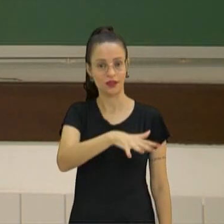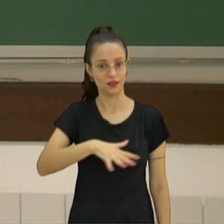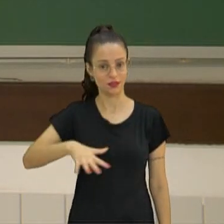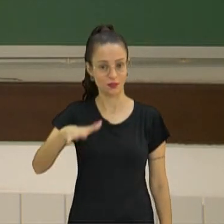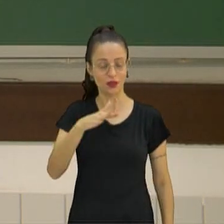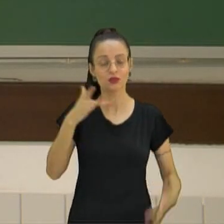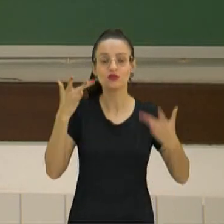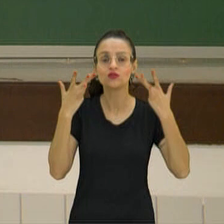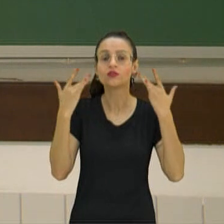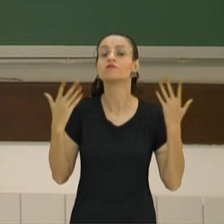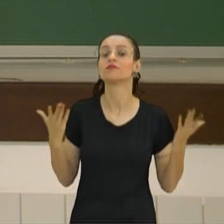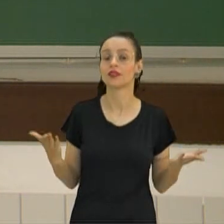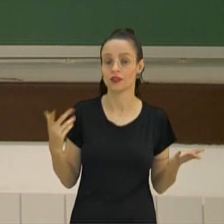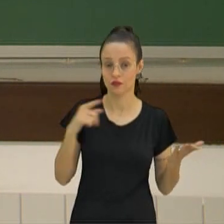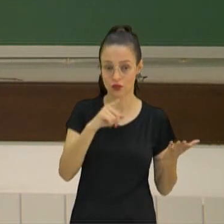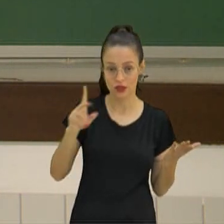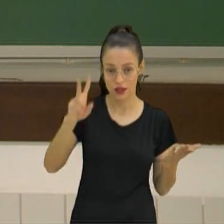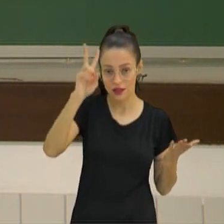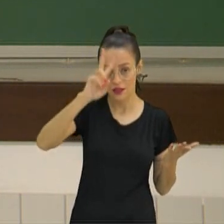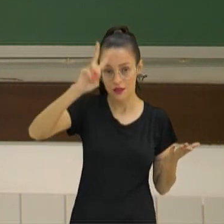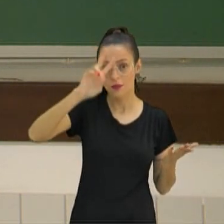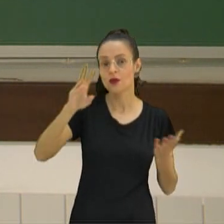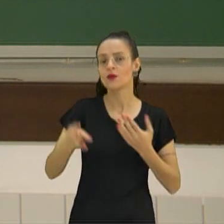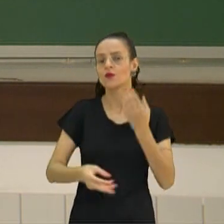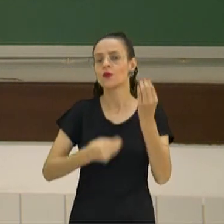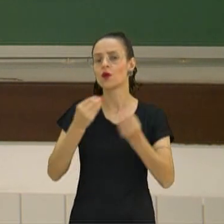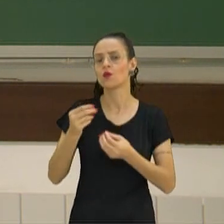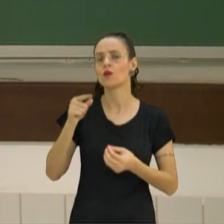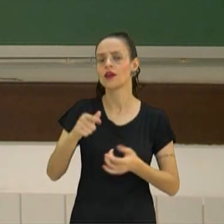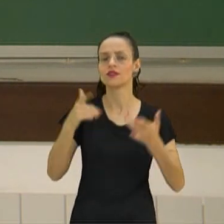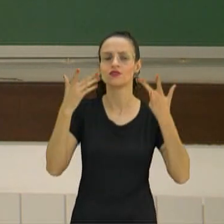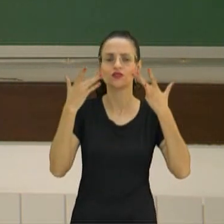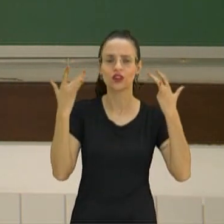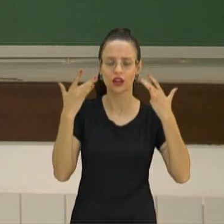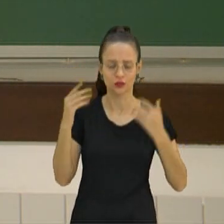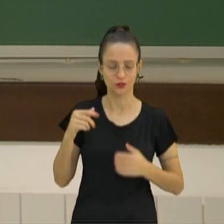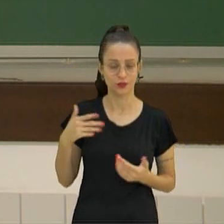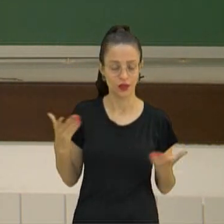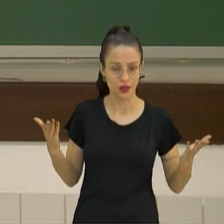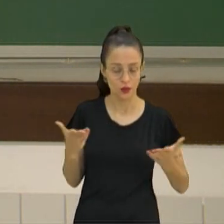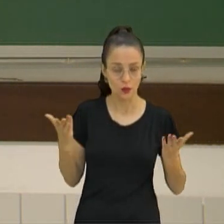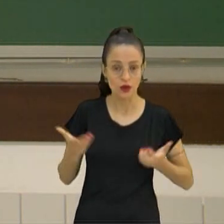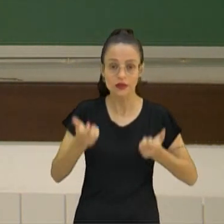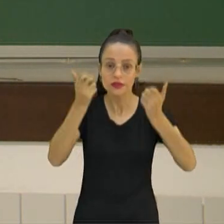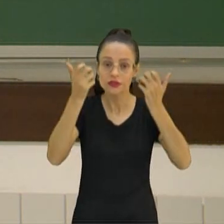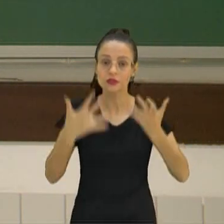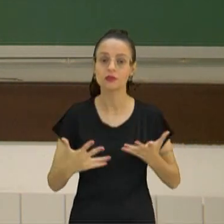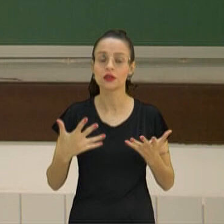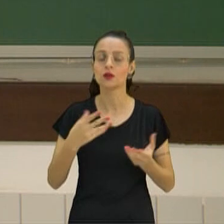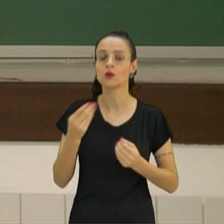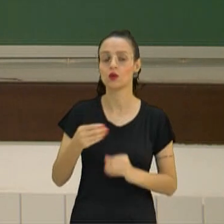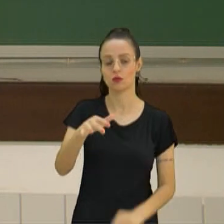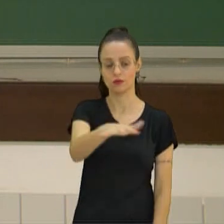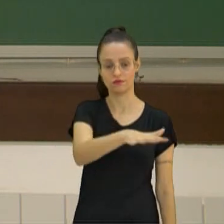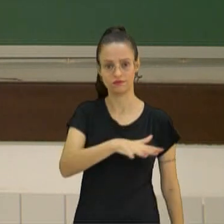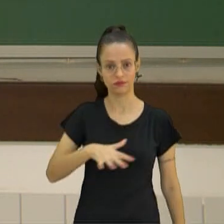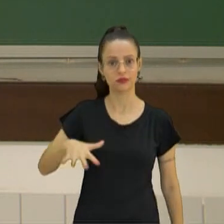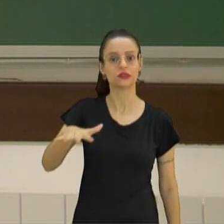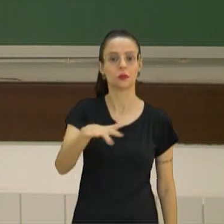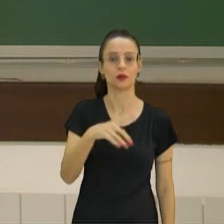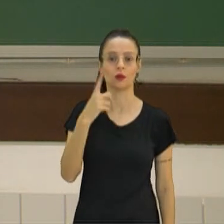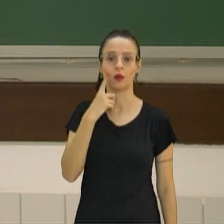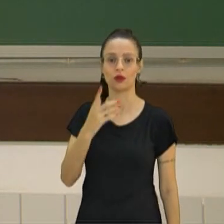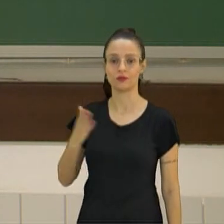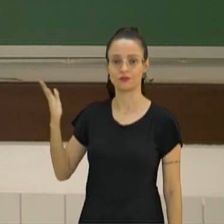cênico. E aí, será que você se lembra de como era esse teatro? A gente vai dar uma olhadinha no espaço físico primeiro, olha